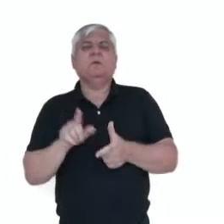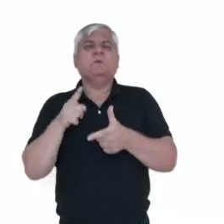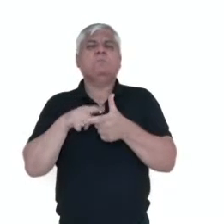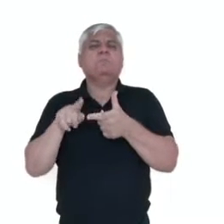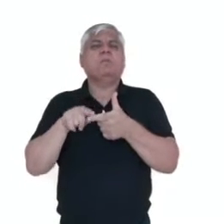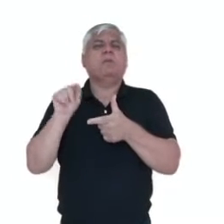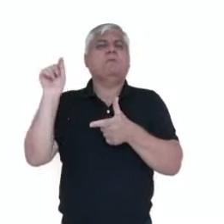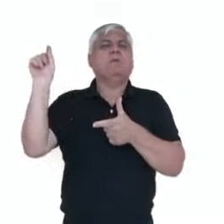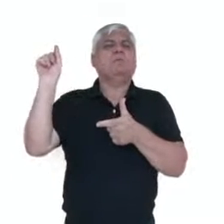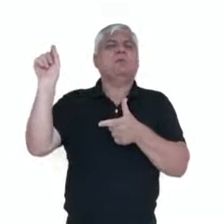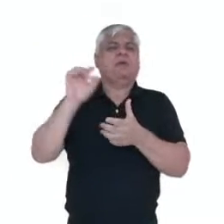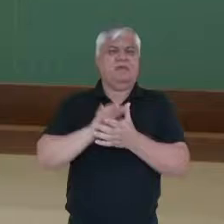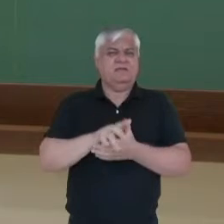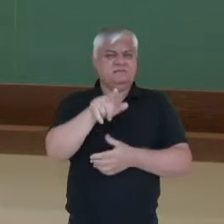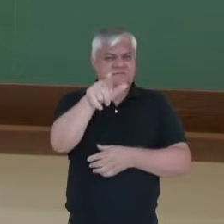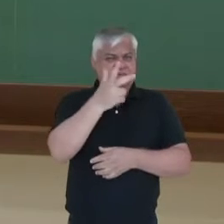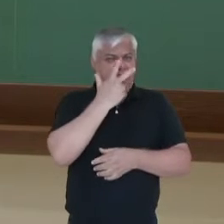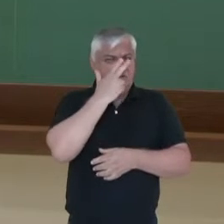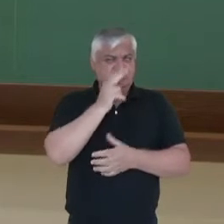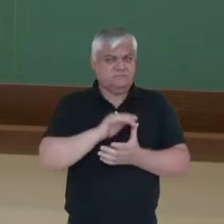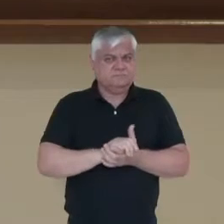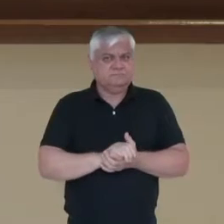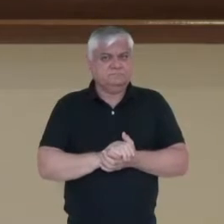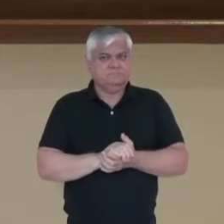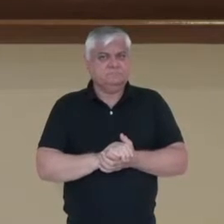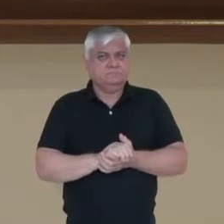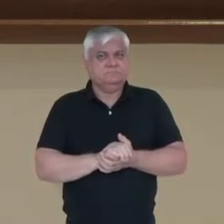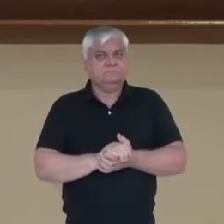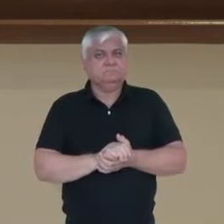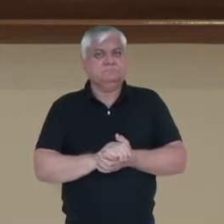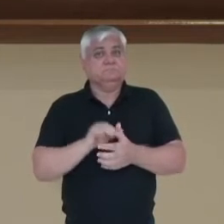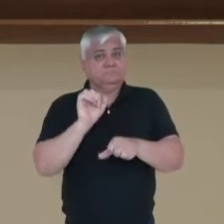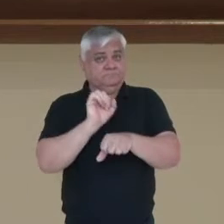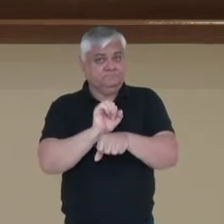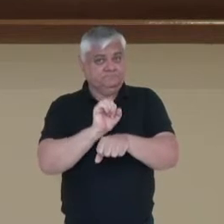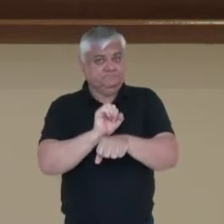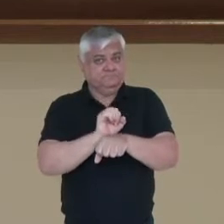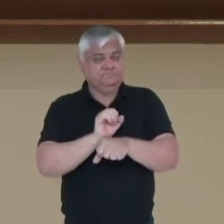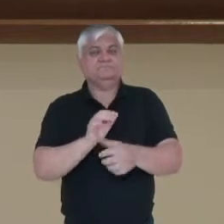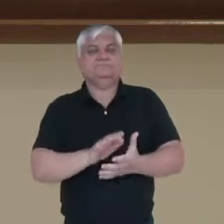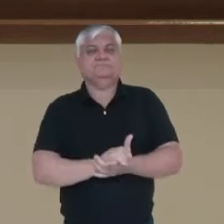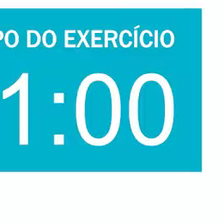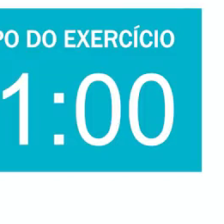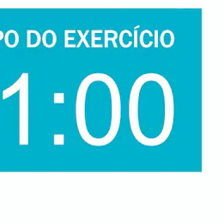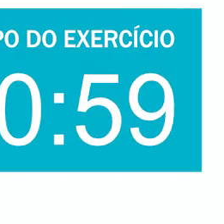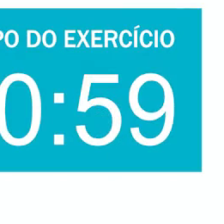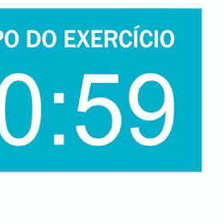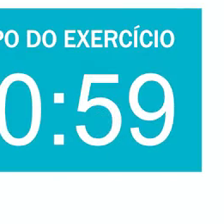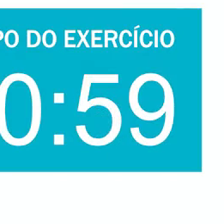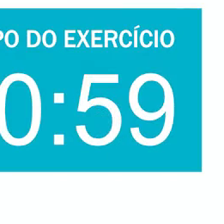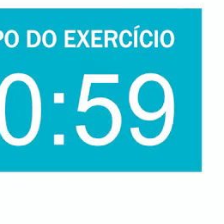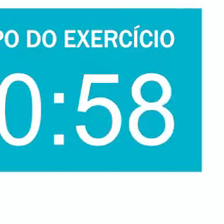problema apresentado? O que você acha? Faz aí, que eu te aguardo aqui.